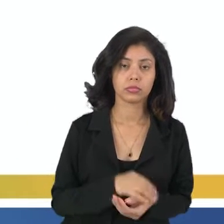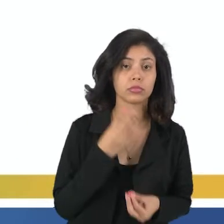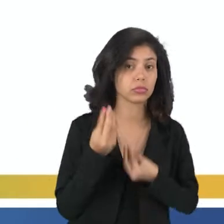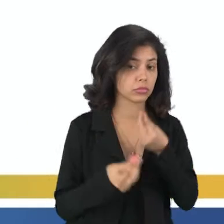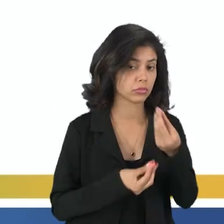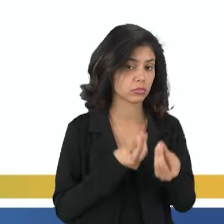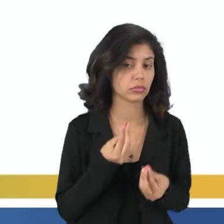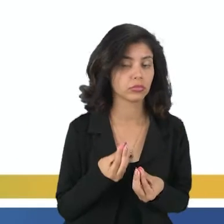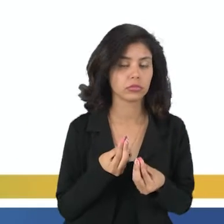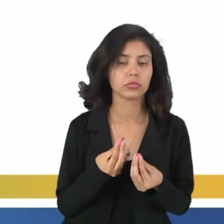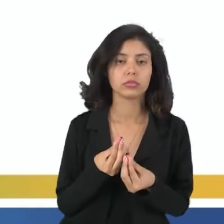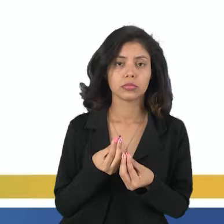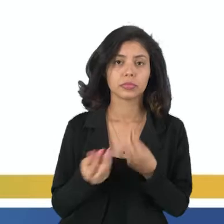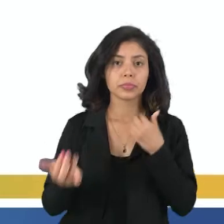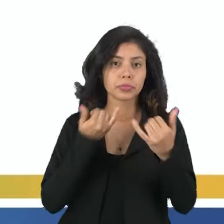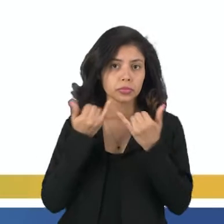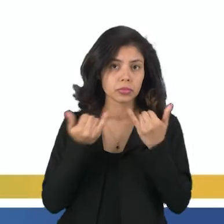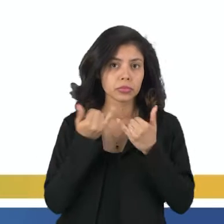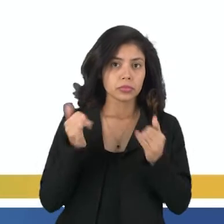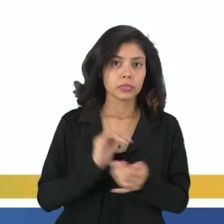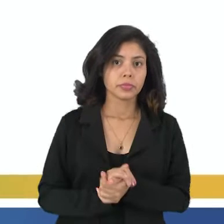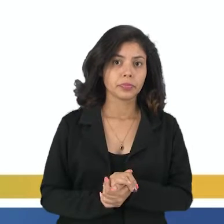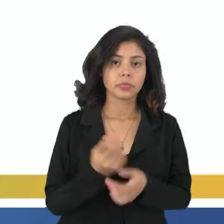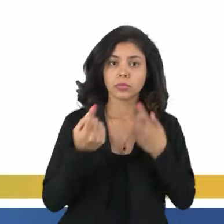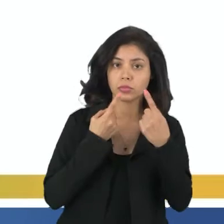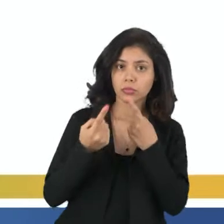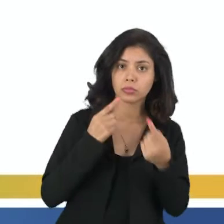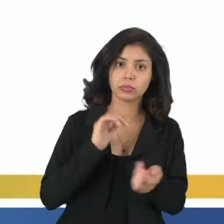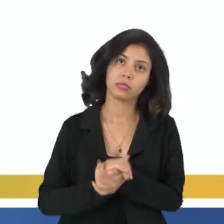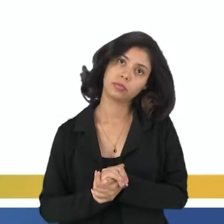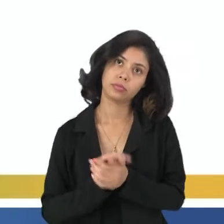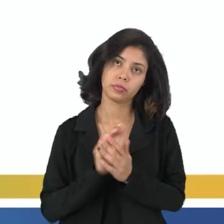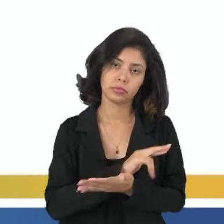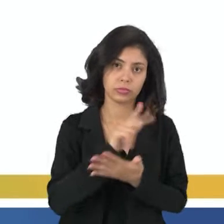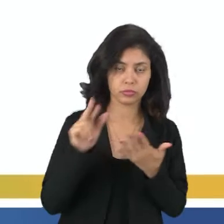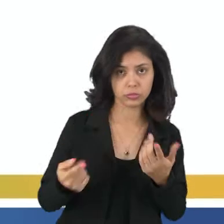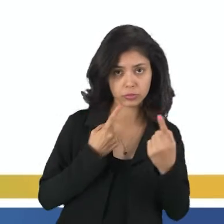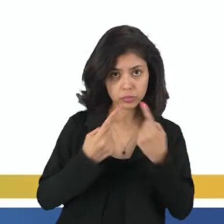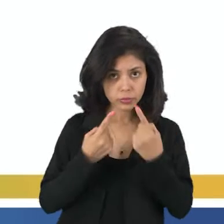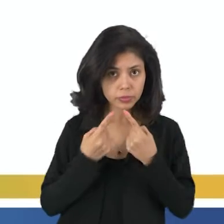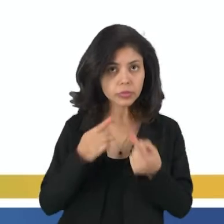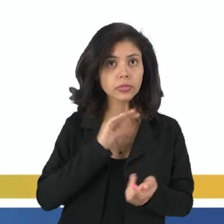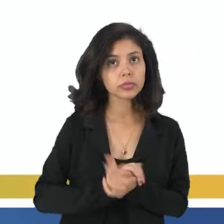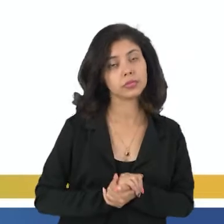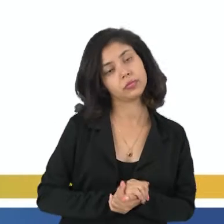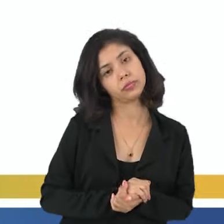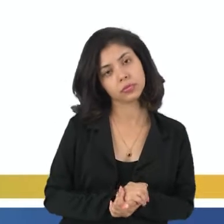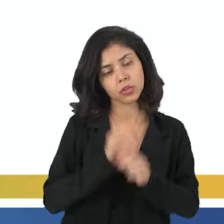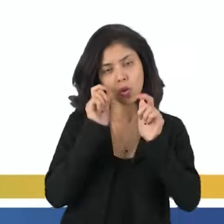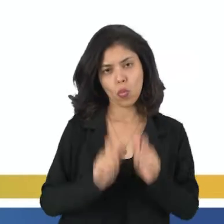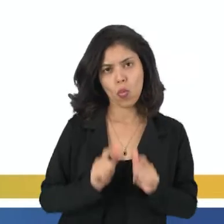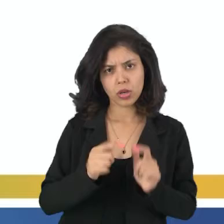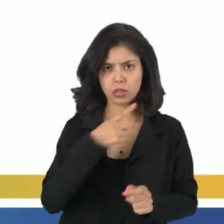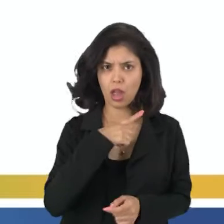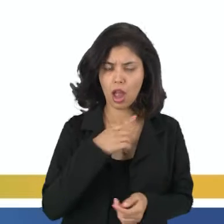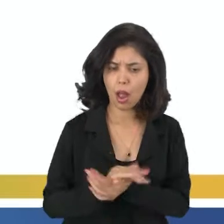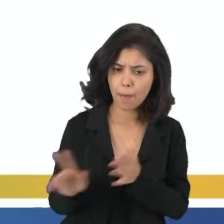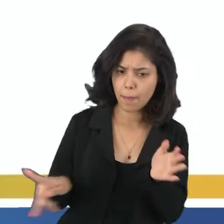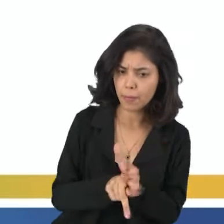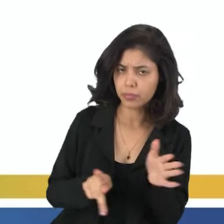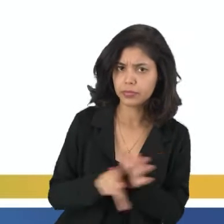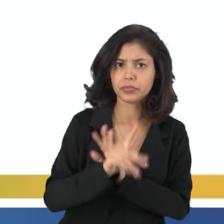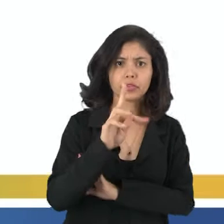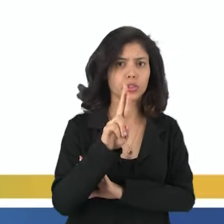os meios né que as informações que a comunicação não é em diversos meios de comunicação né onde prevalece é